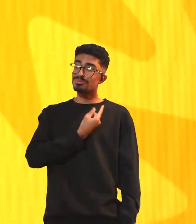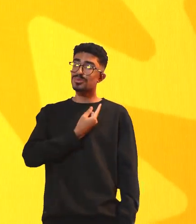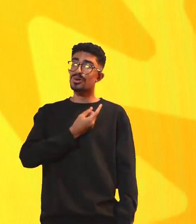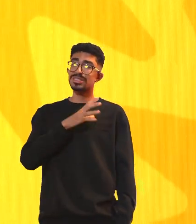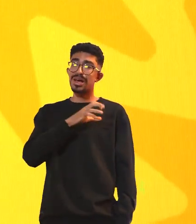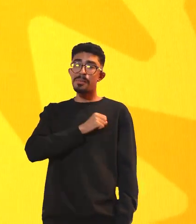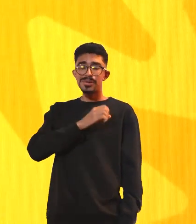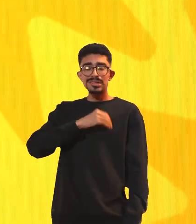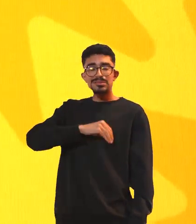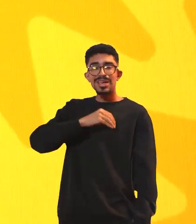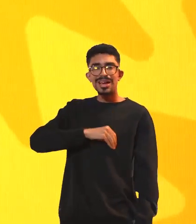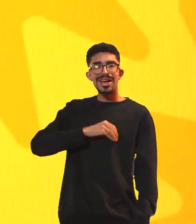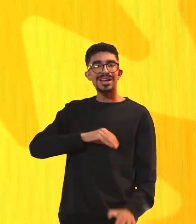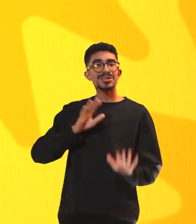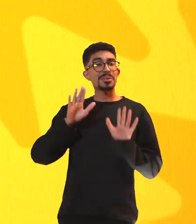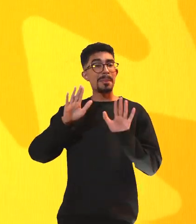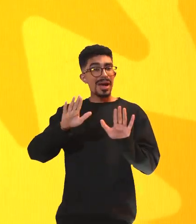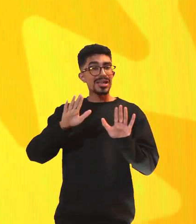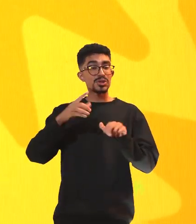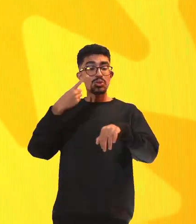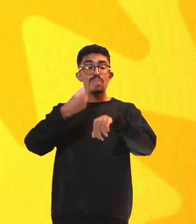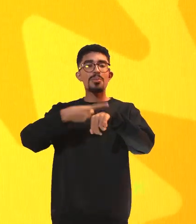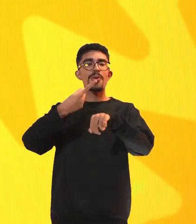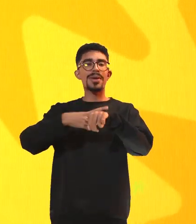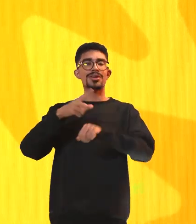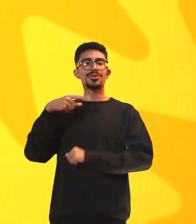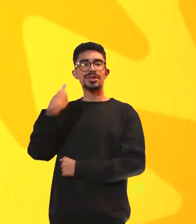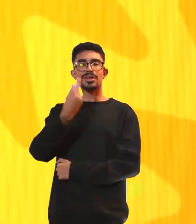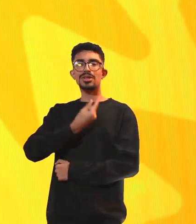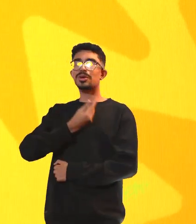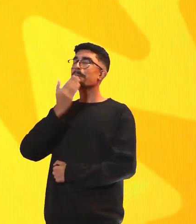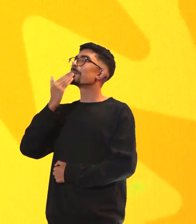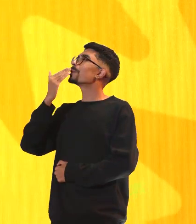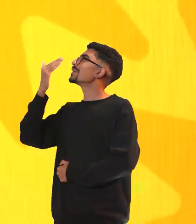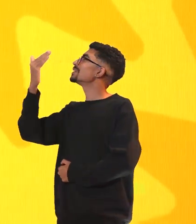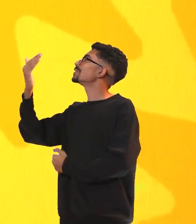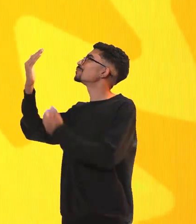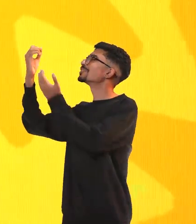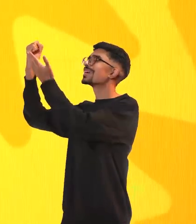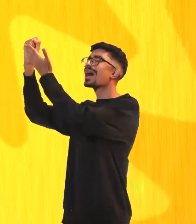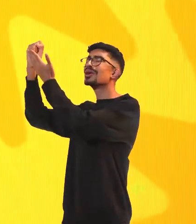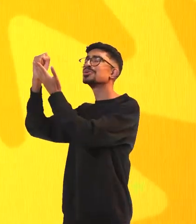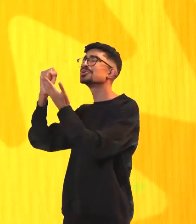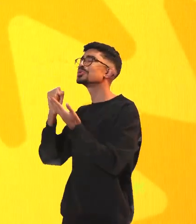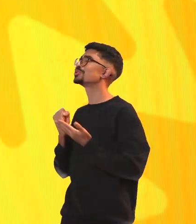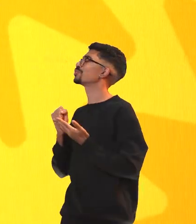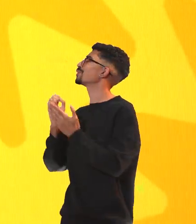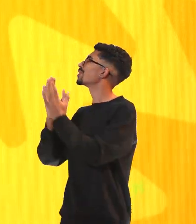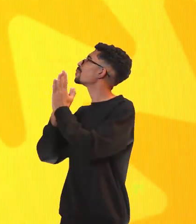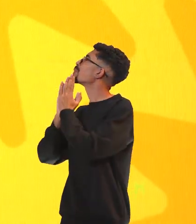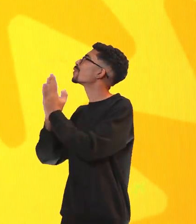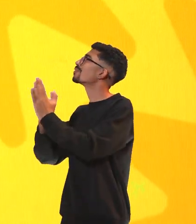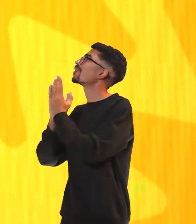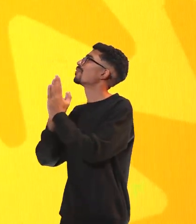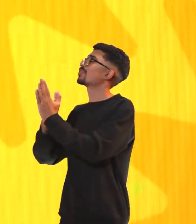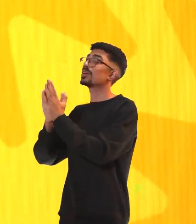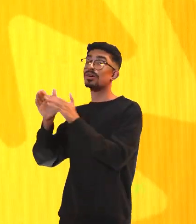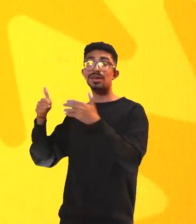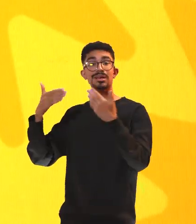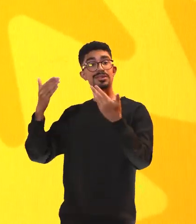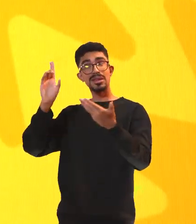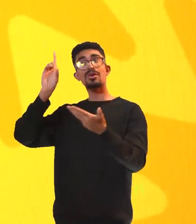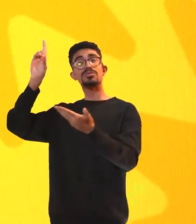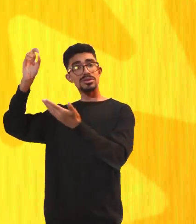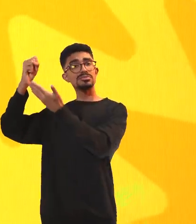admite, você pede ajuda para o Senhor, Ele te ajuda. E sabe, esse processo de pecado, de tentação, de pecar, ele se dá de maneira